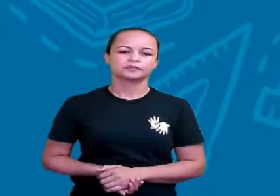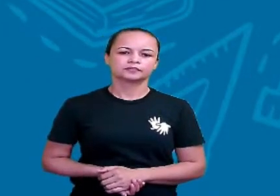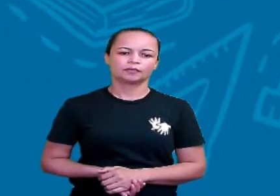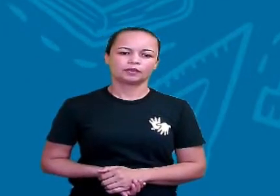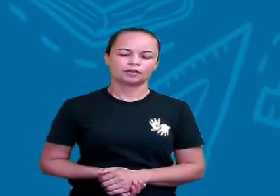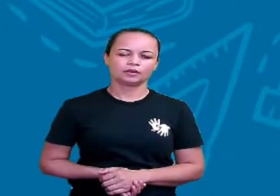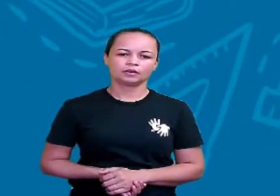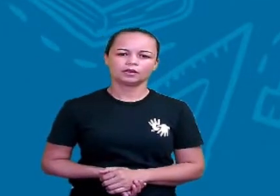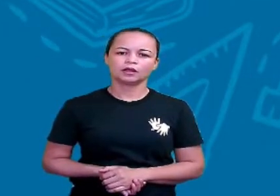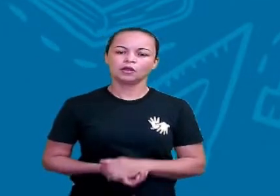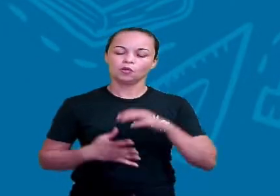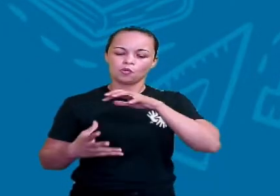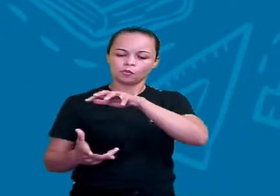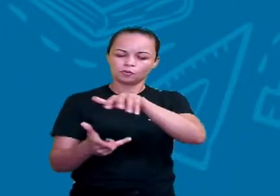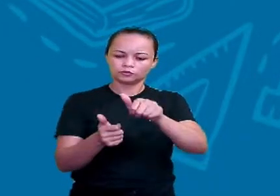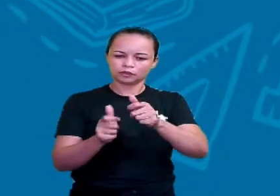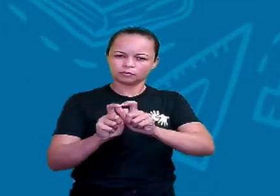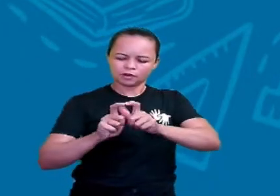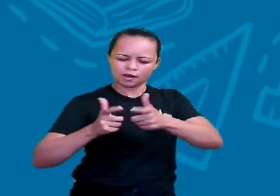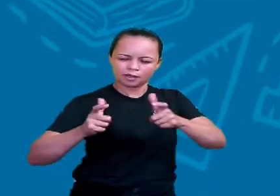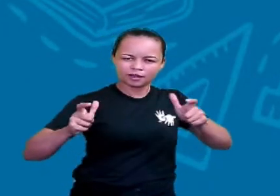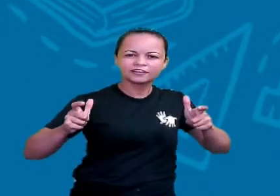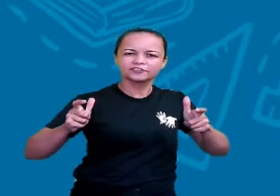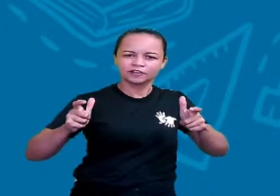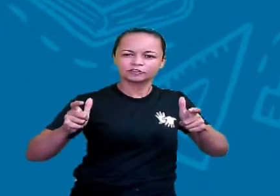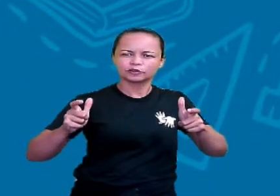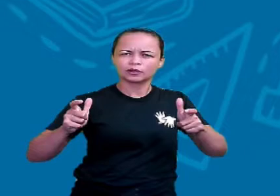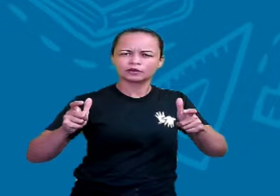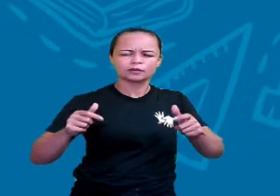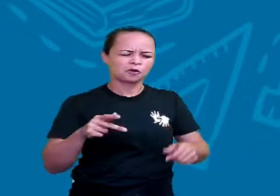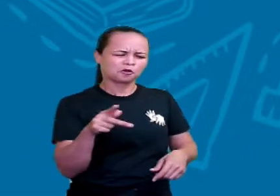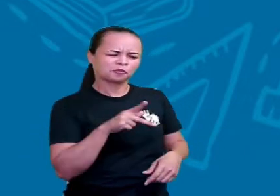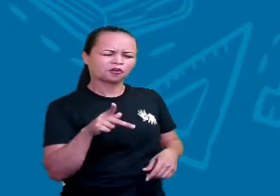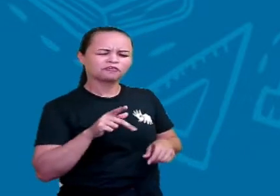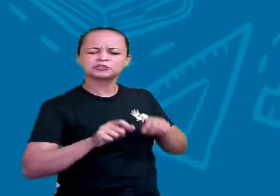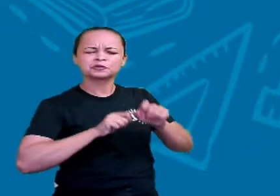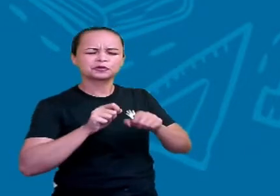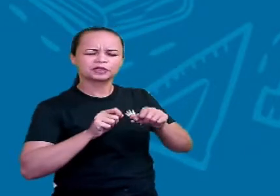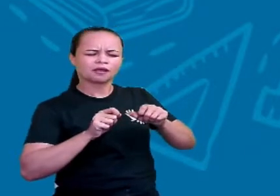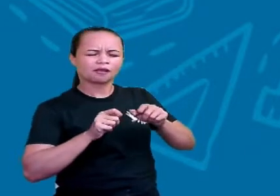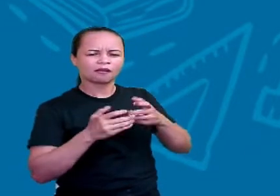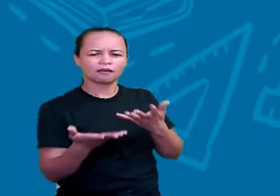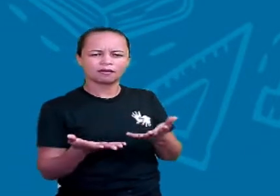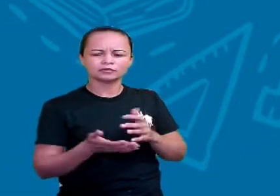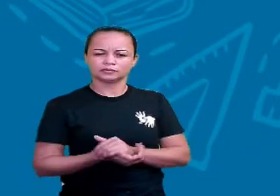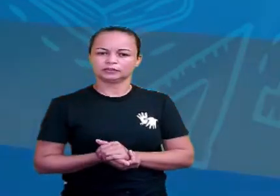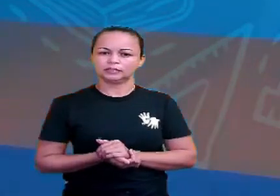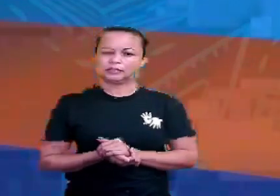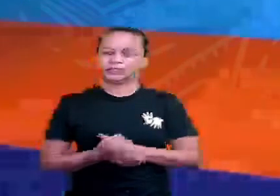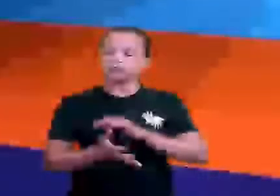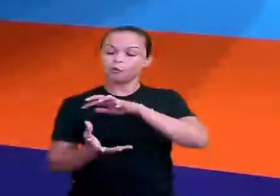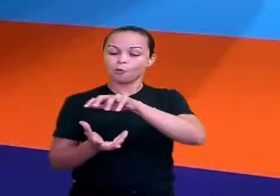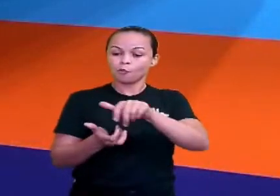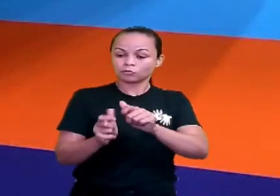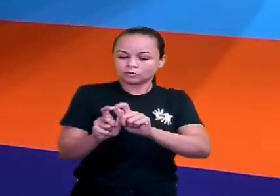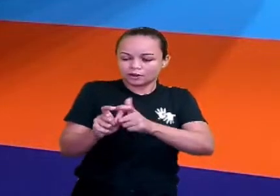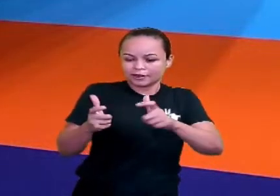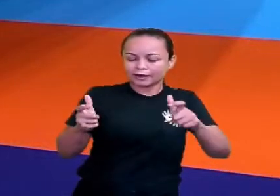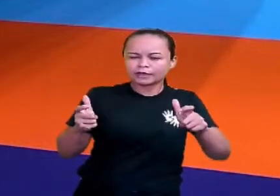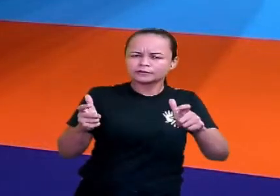inteiro é um vasto lugar. Ô, professor, o que isso quer dizer? O mundo inteiro, ele é vasto, ele é grande. Ele tem